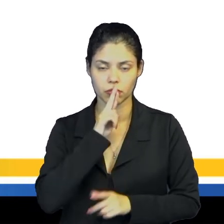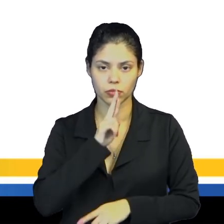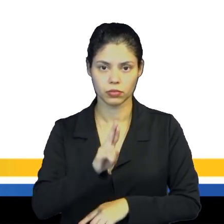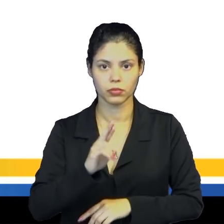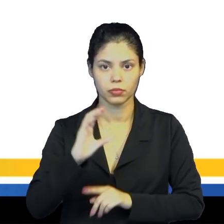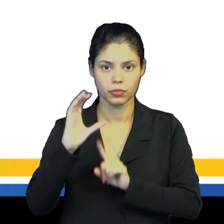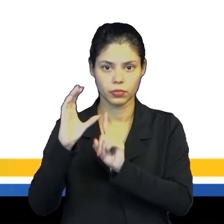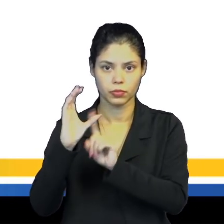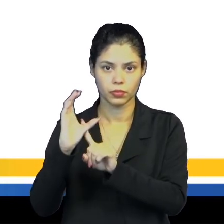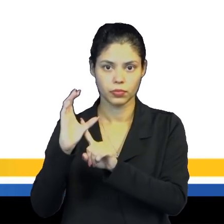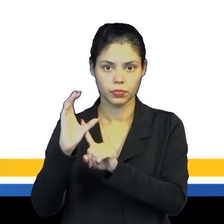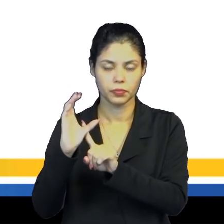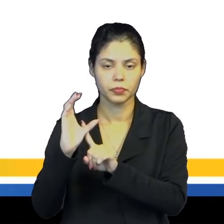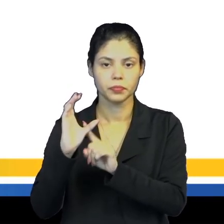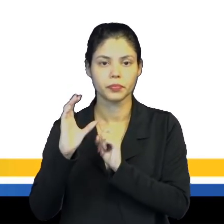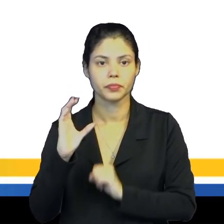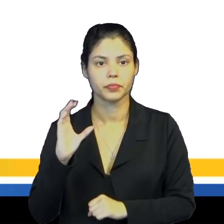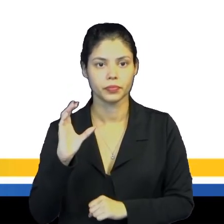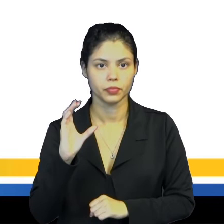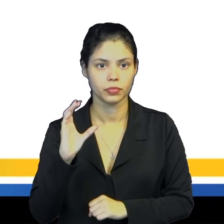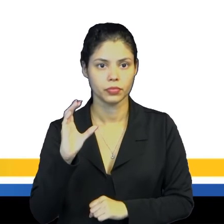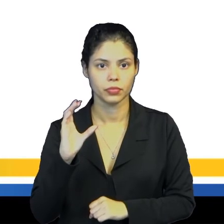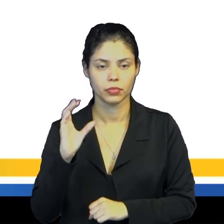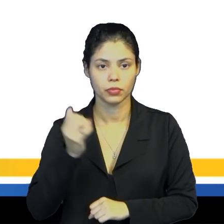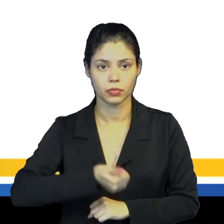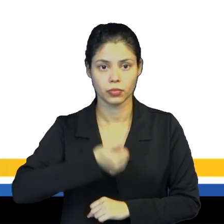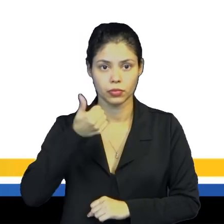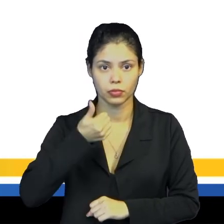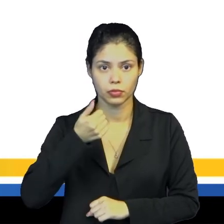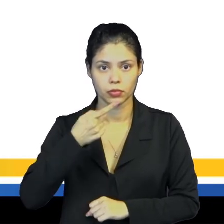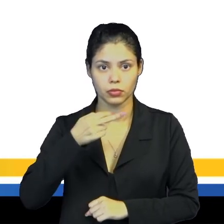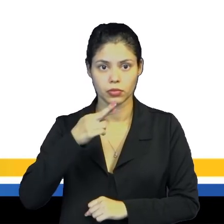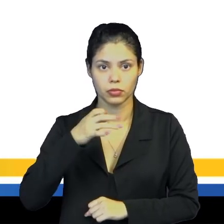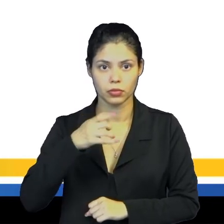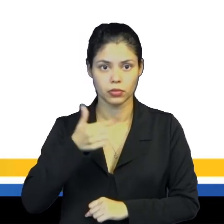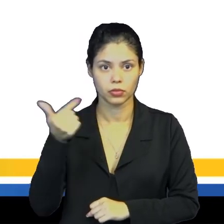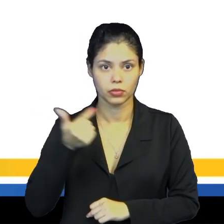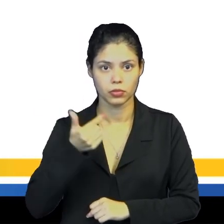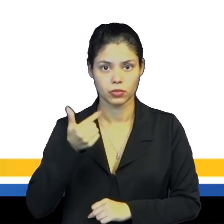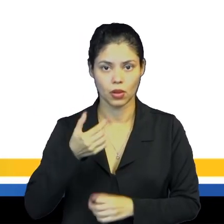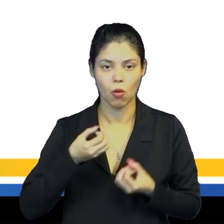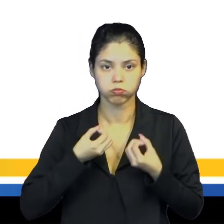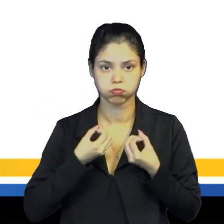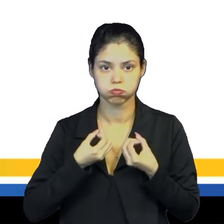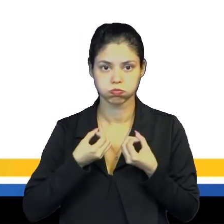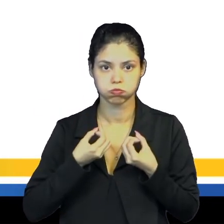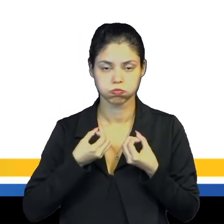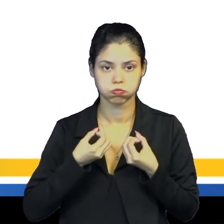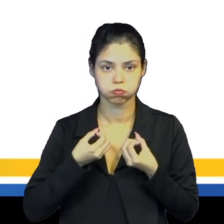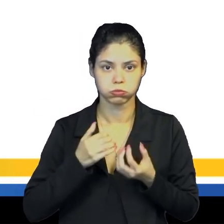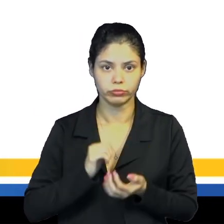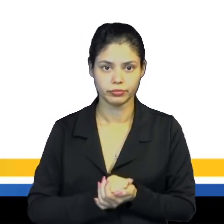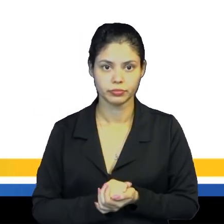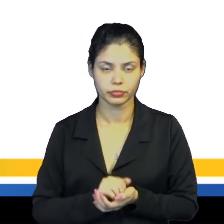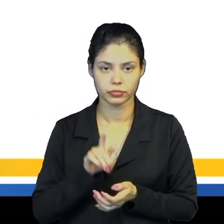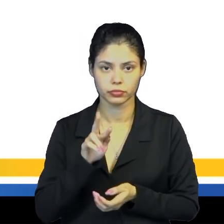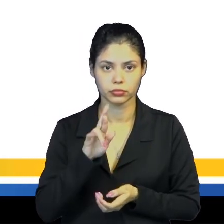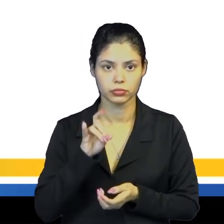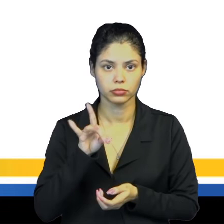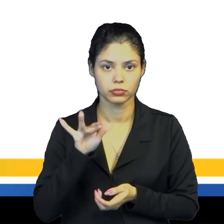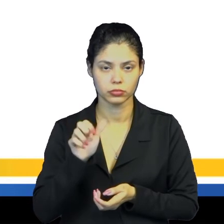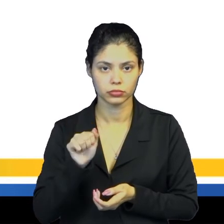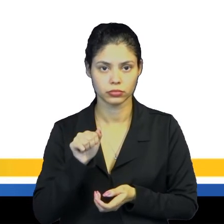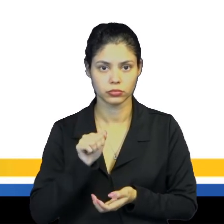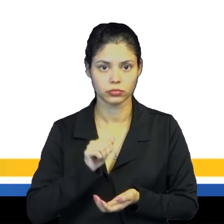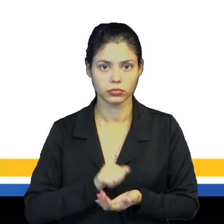Resposta, então, letra C. A número 1 lá é a próstata, a número 2 é o testículo, a número